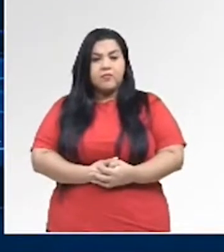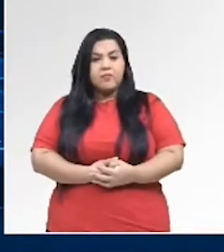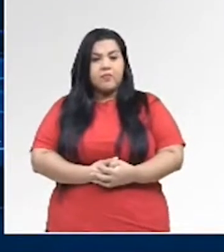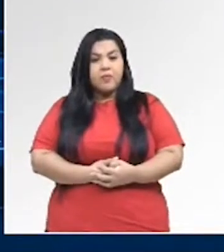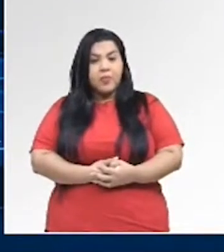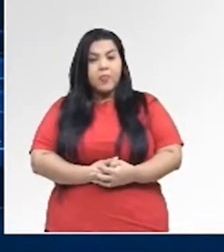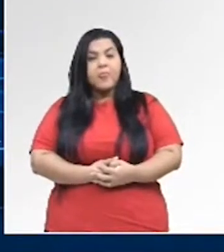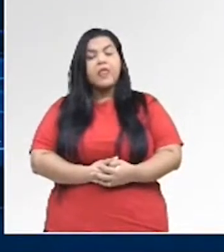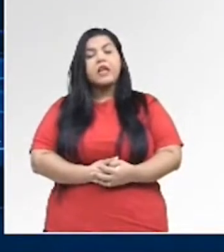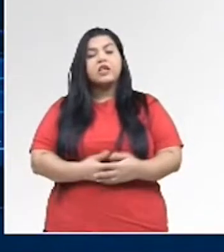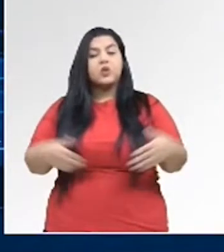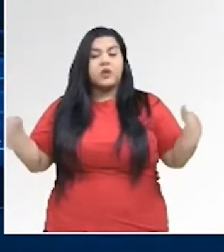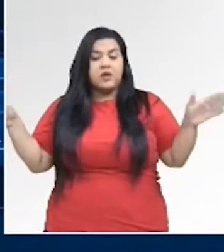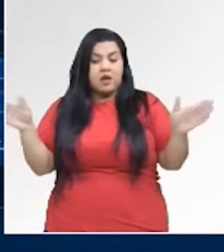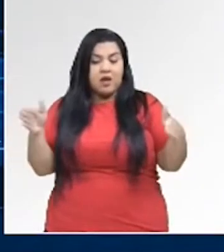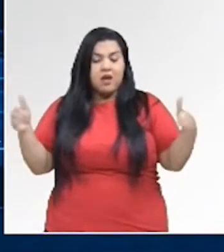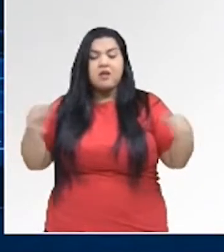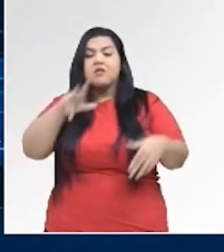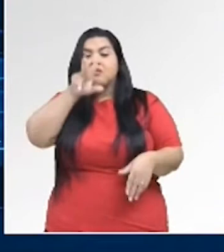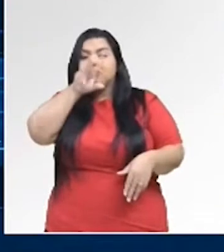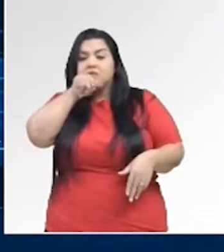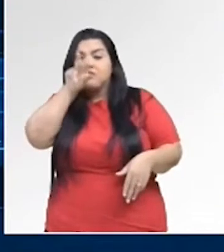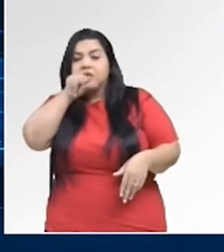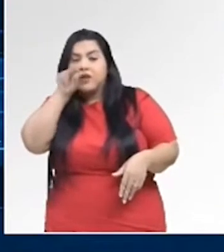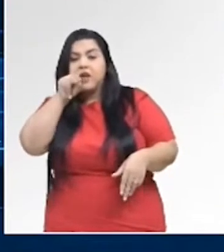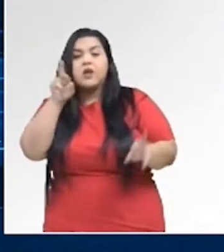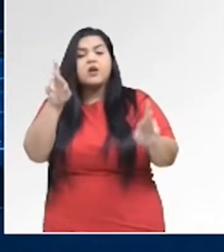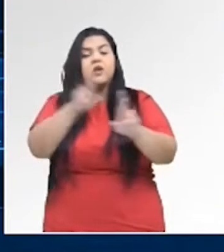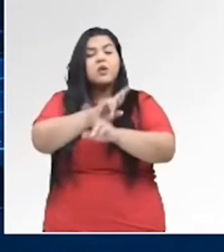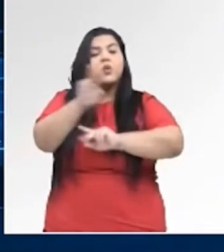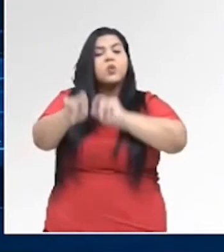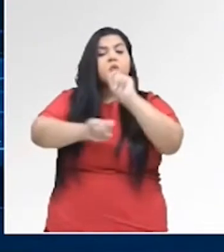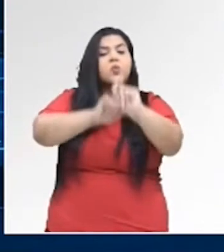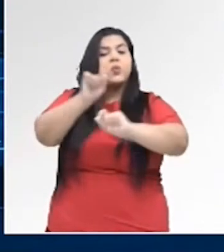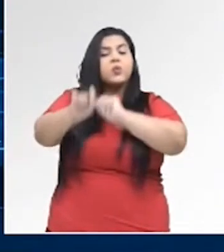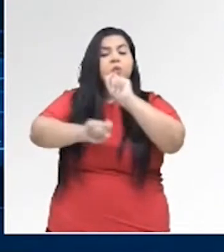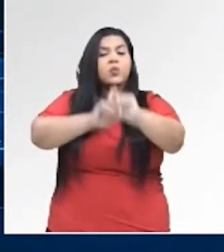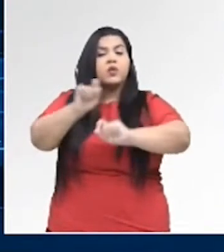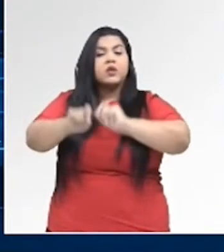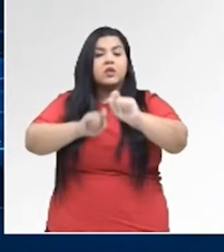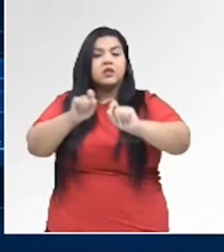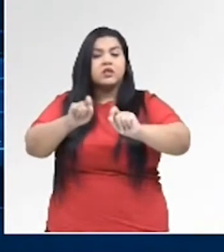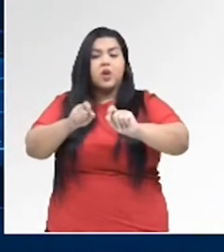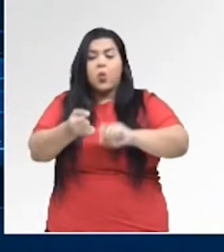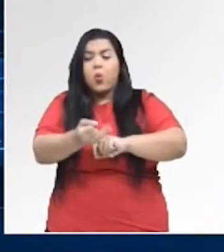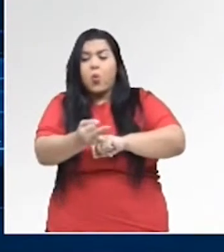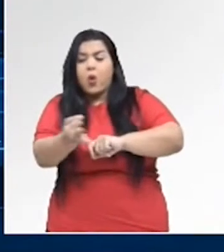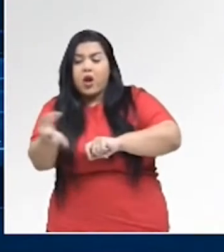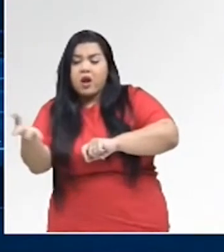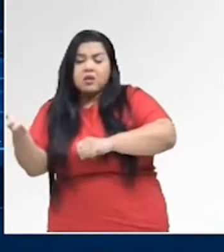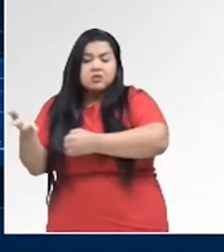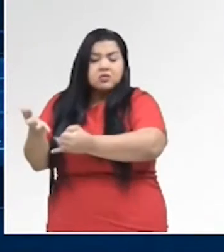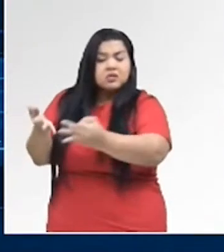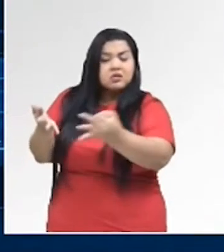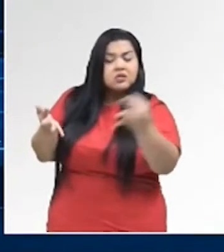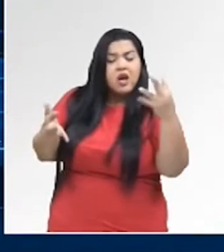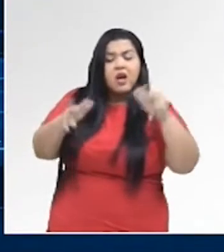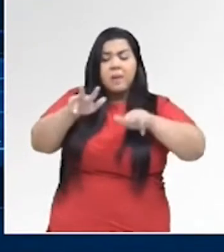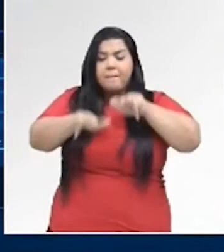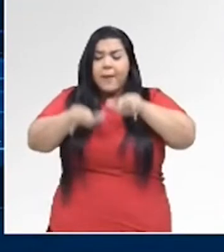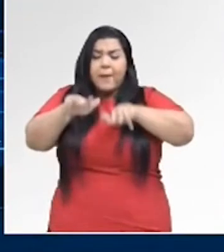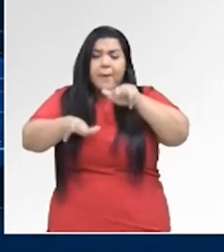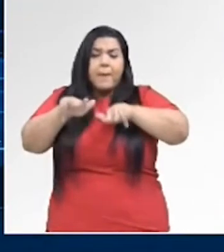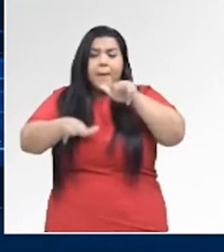Então, essas asas e bicos, né, ele relaciona justamente a quê? A quantidade de patinho que está ali, só